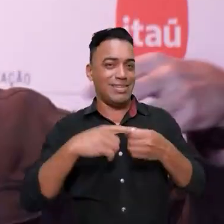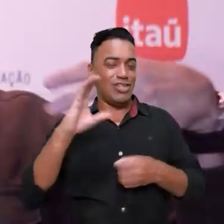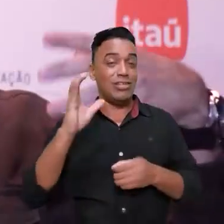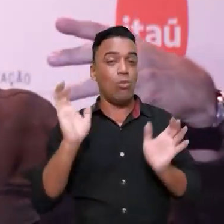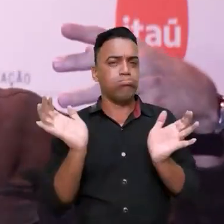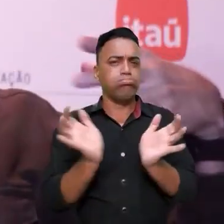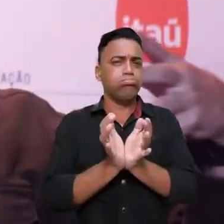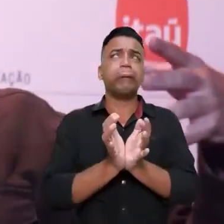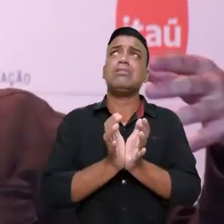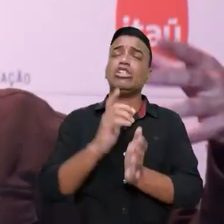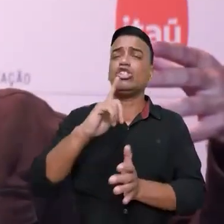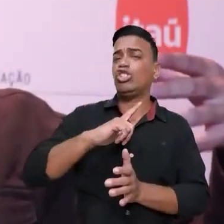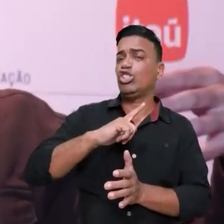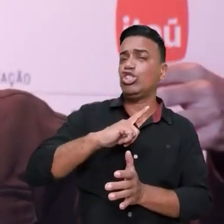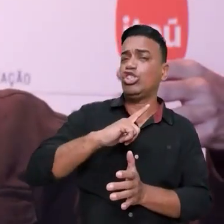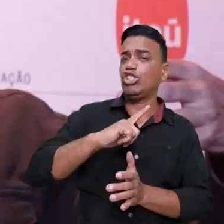grupo que tinha, eles haviam